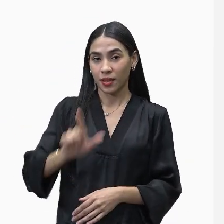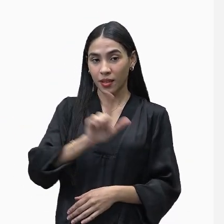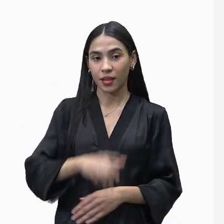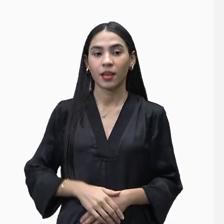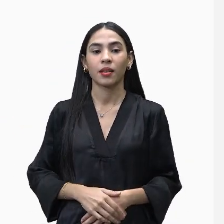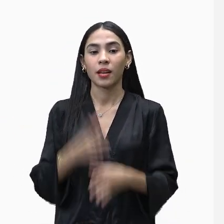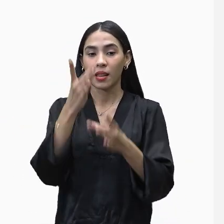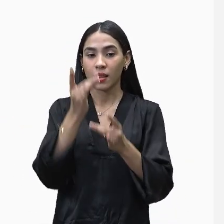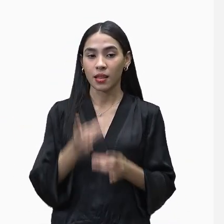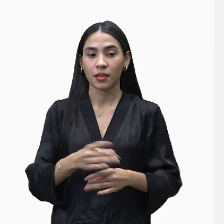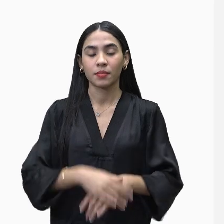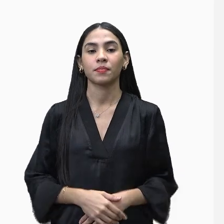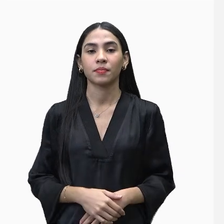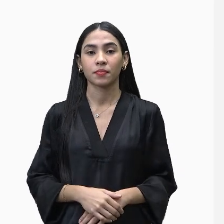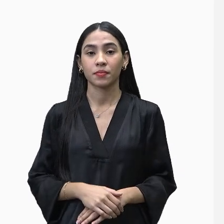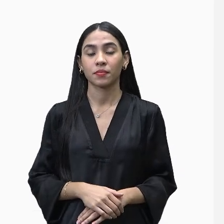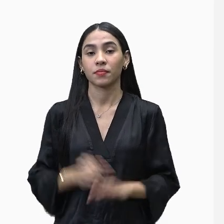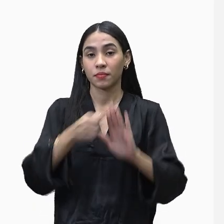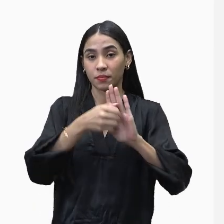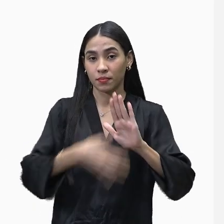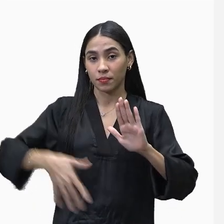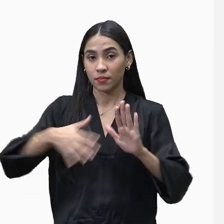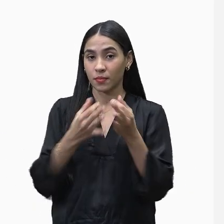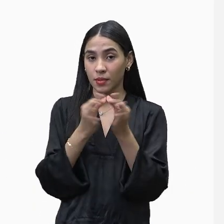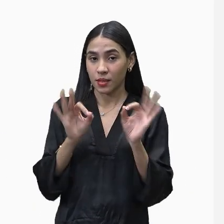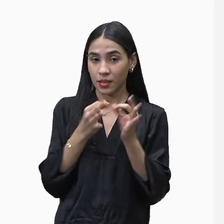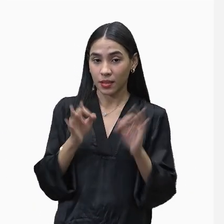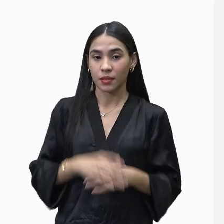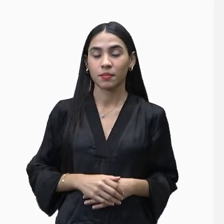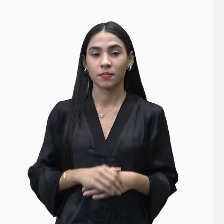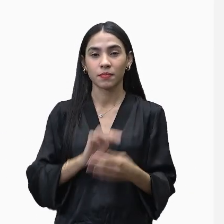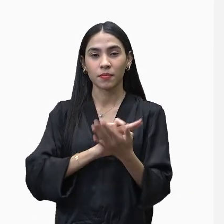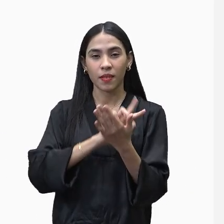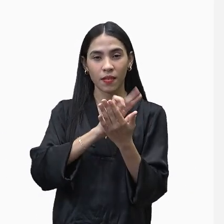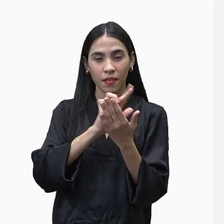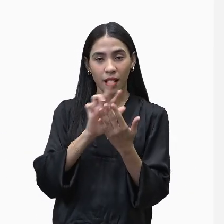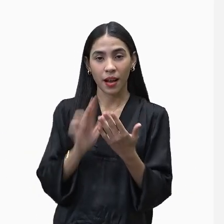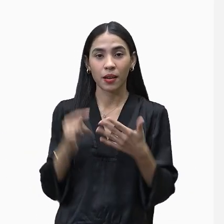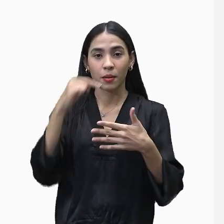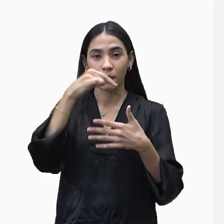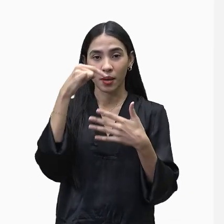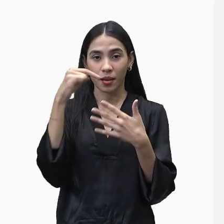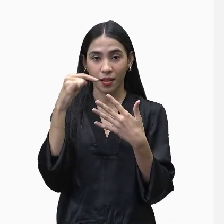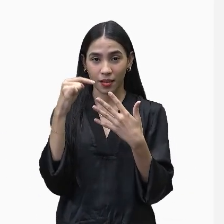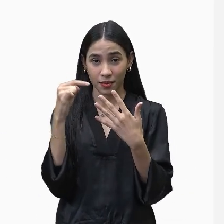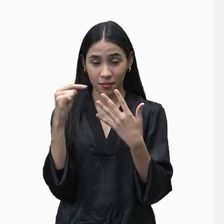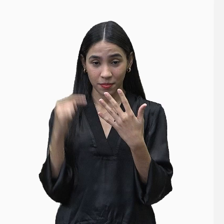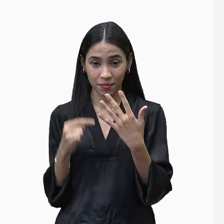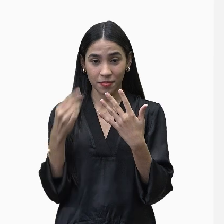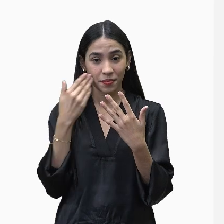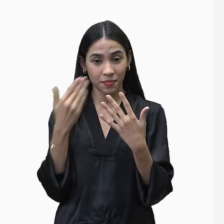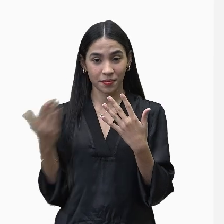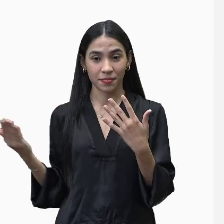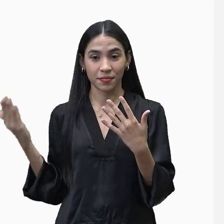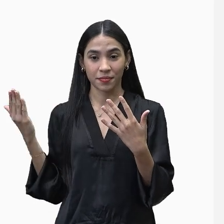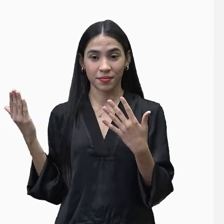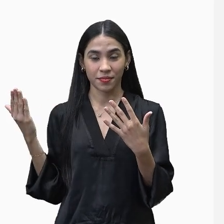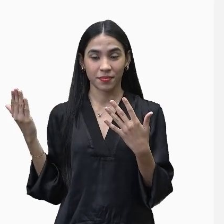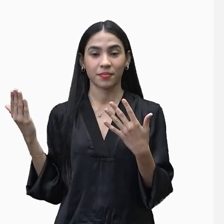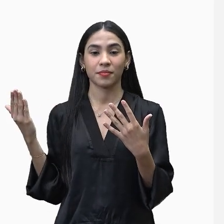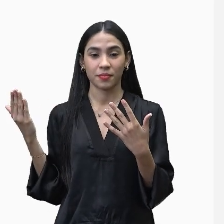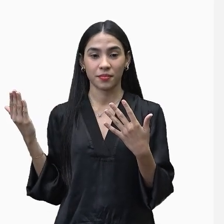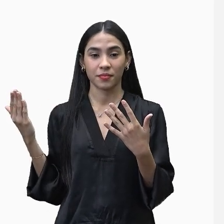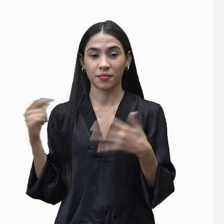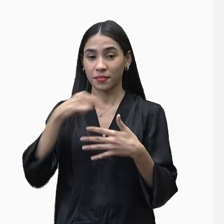literários, detalhamento, figuras de sintaxe, elipse, zeugma, anacoluto, anáfora, hipérbato,